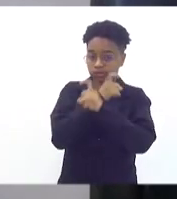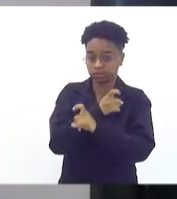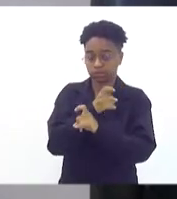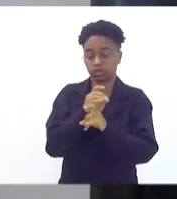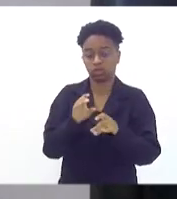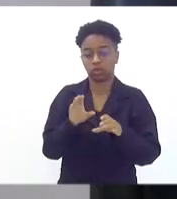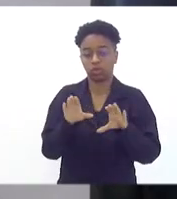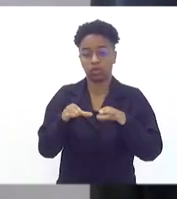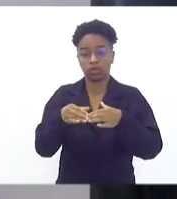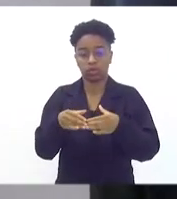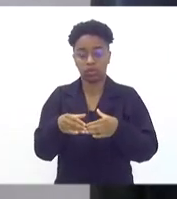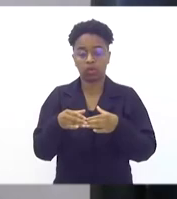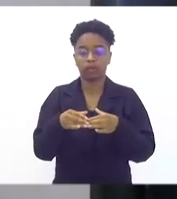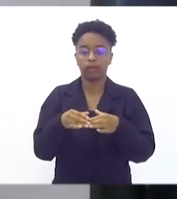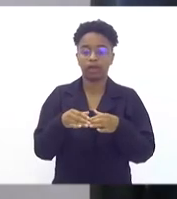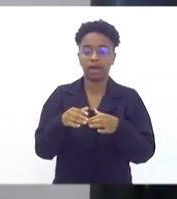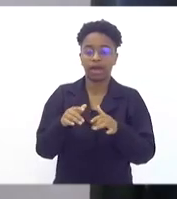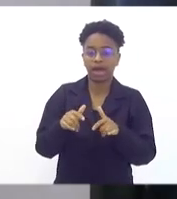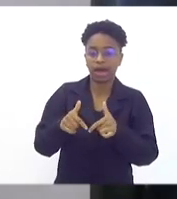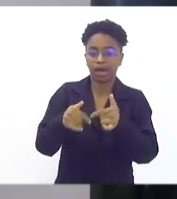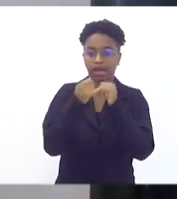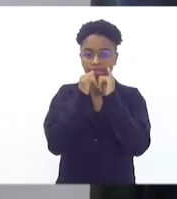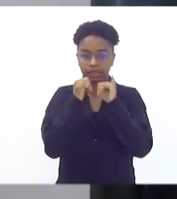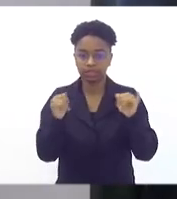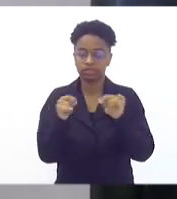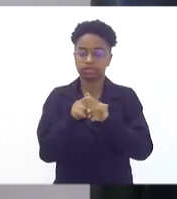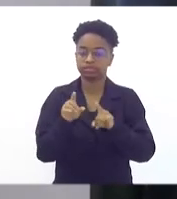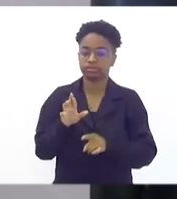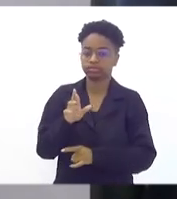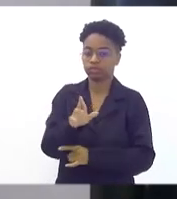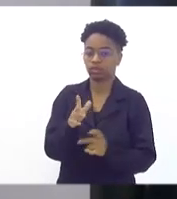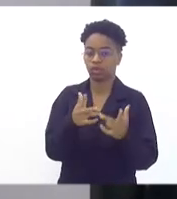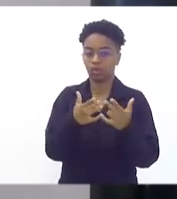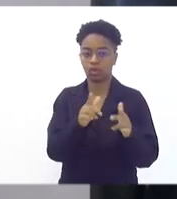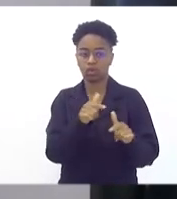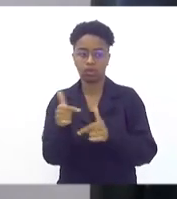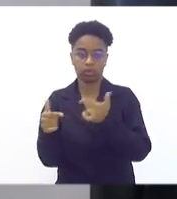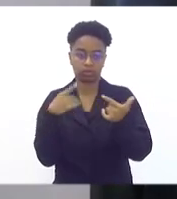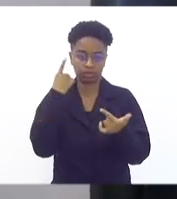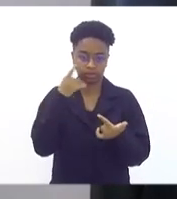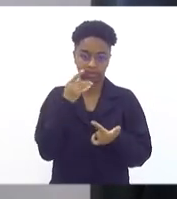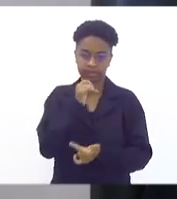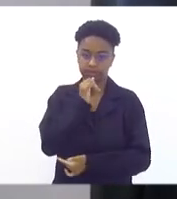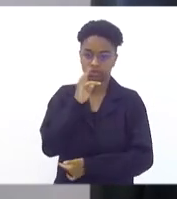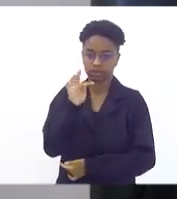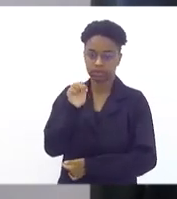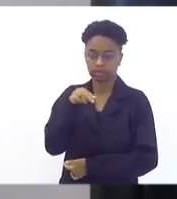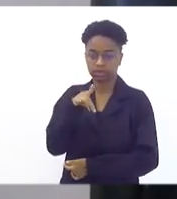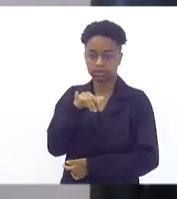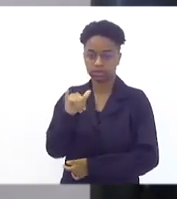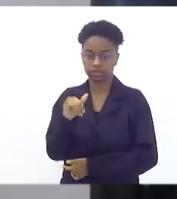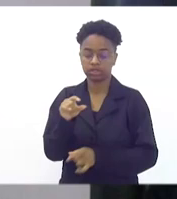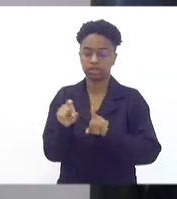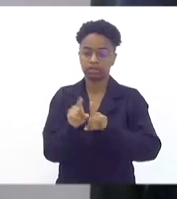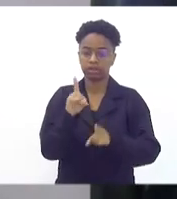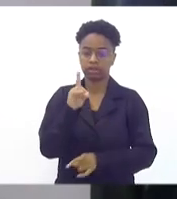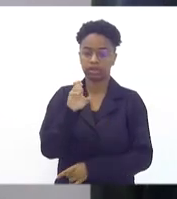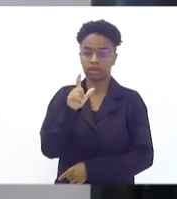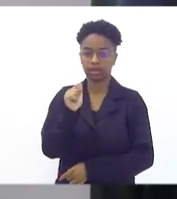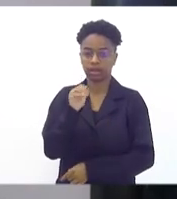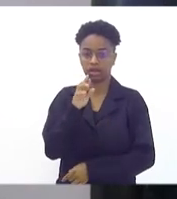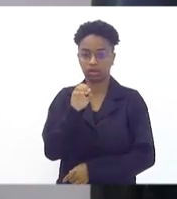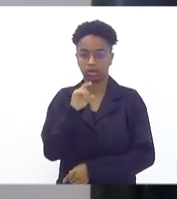de Minas e energia representante do interior do Estado assim como outros deputados aqui Deputado tange Deputado delaroli que representam com